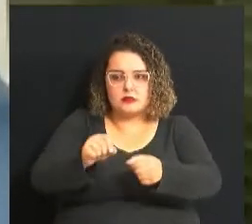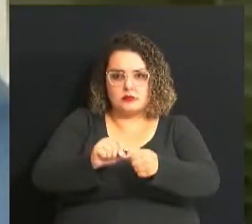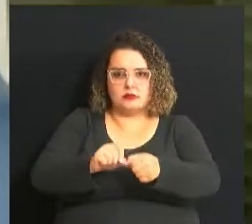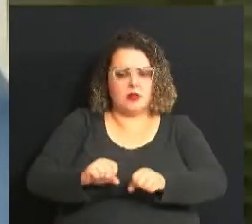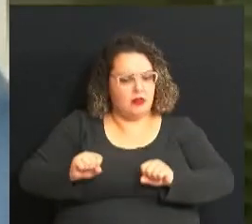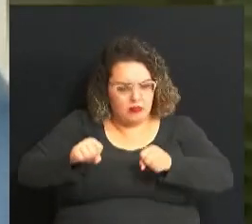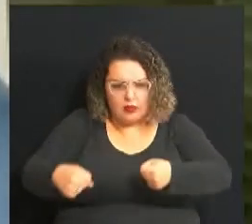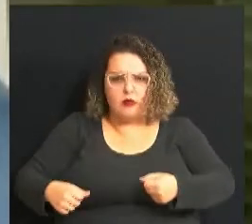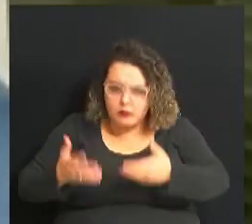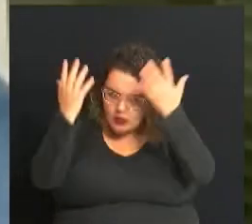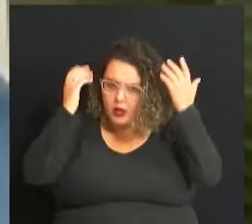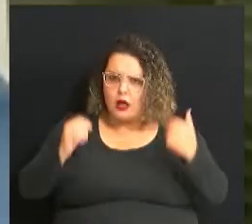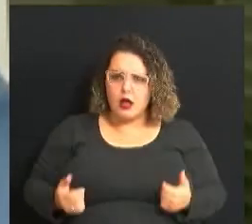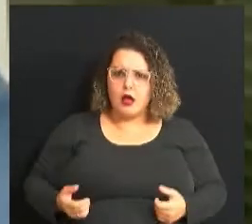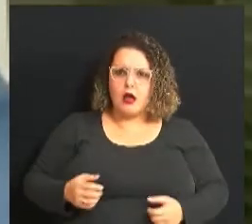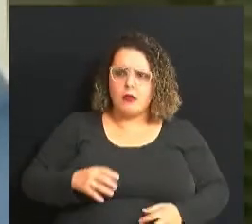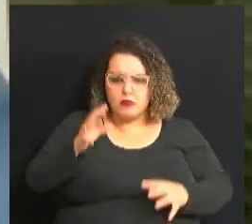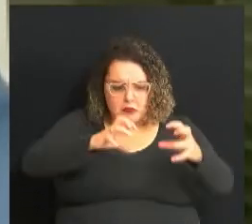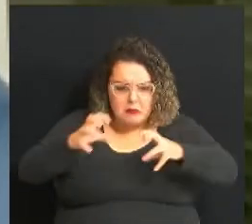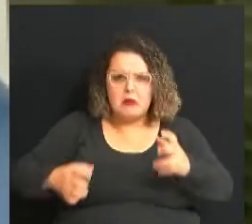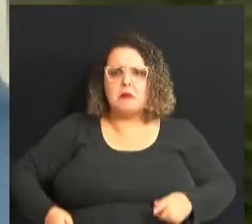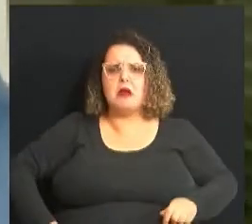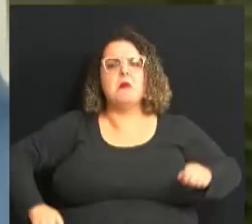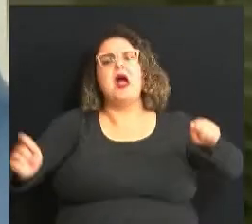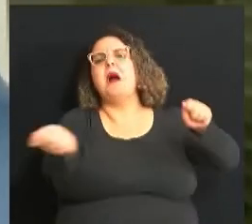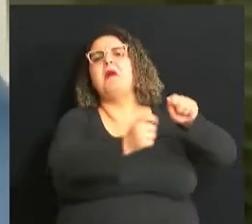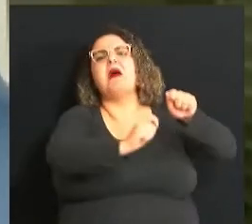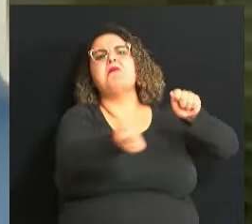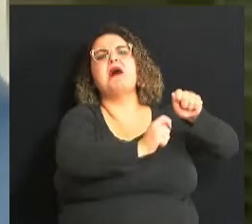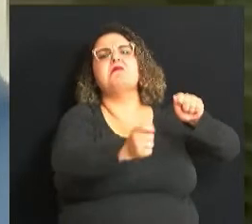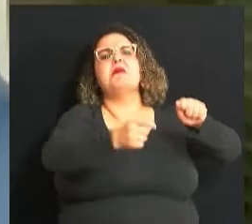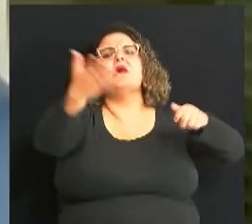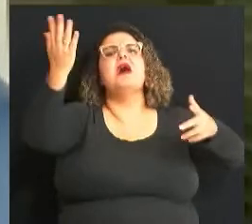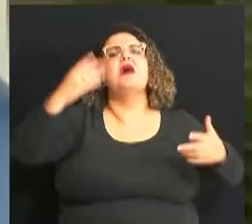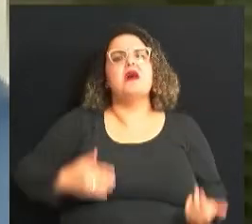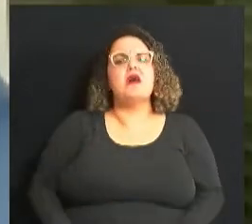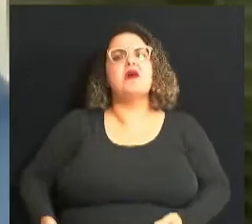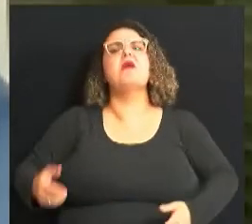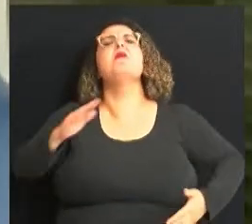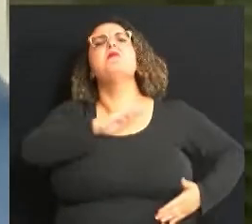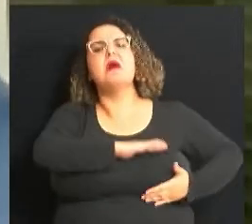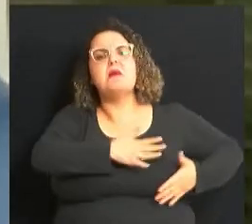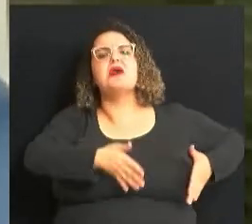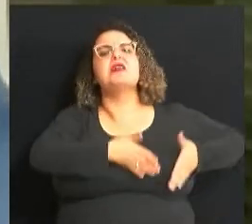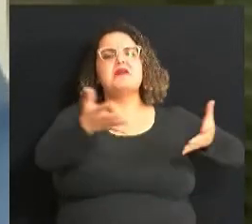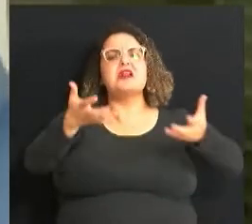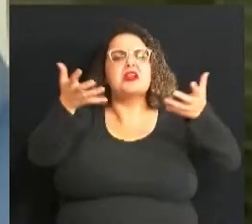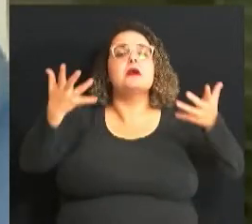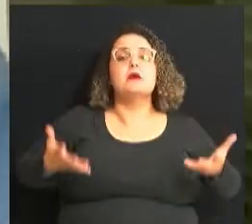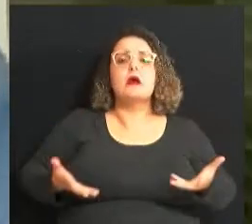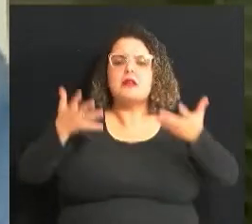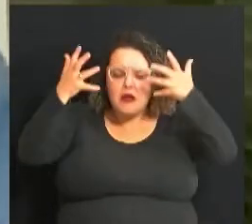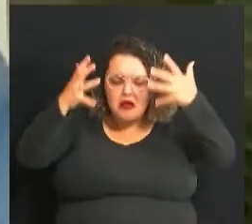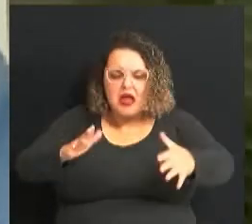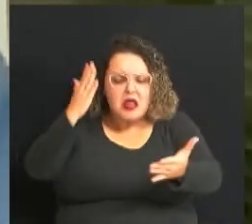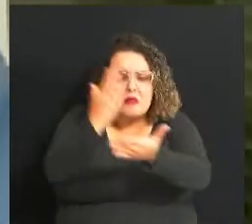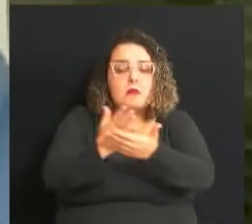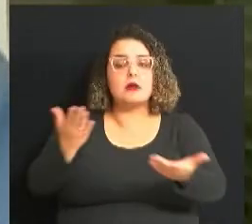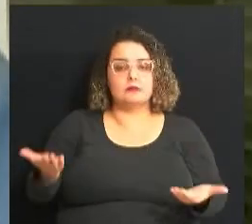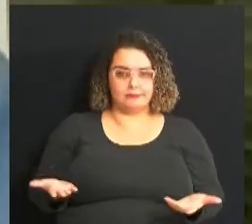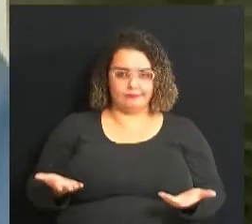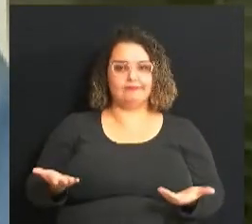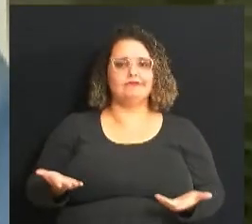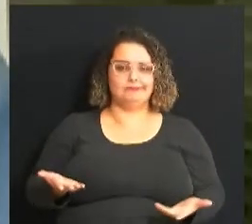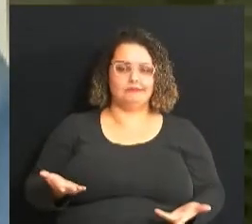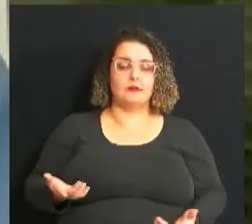ela vai fazer panelaço, ela vai na prefeitura, ela vai solicitar que isso não seja interrompido. Agora, imagine